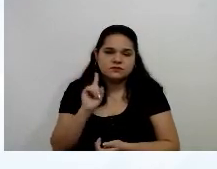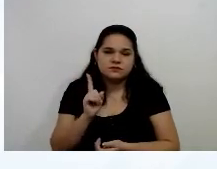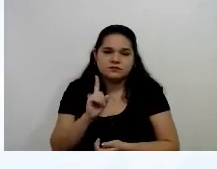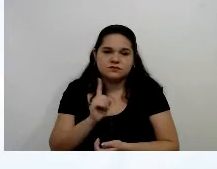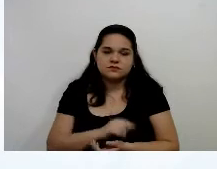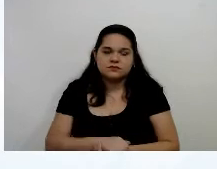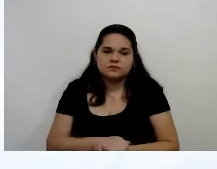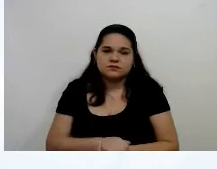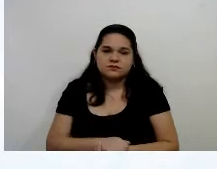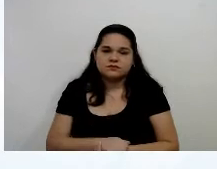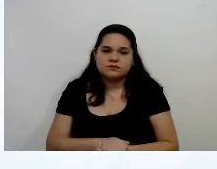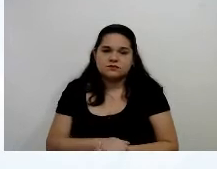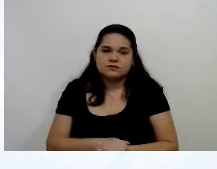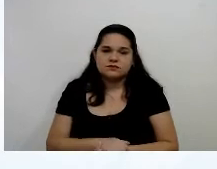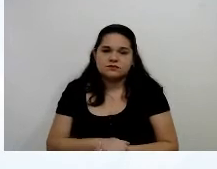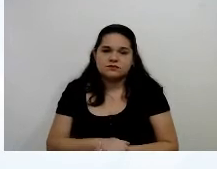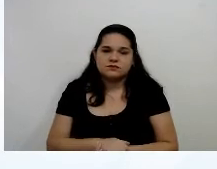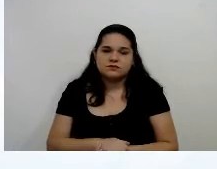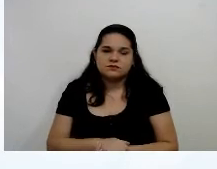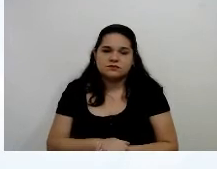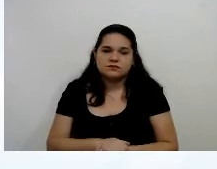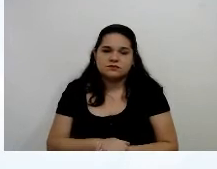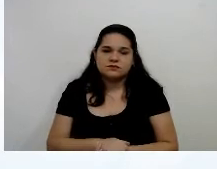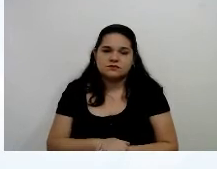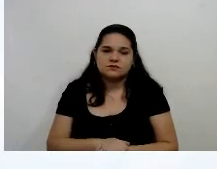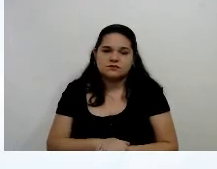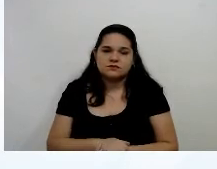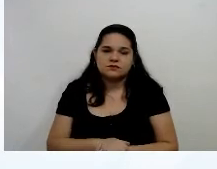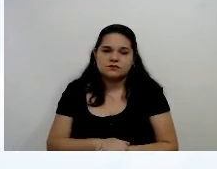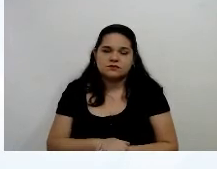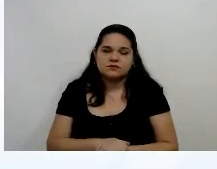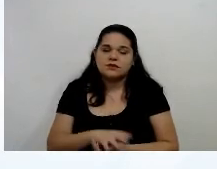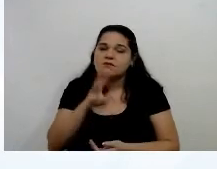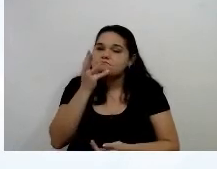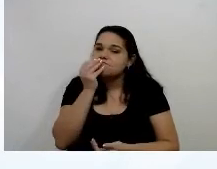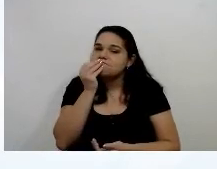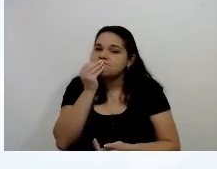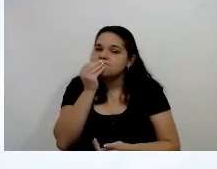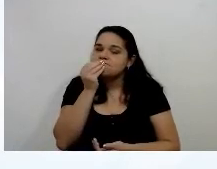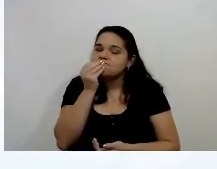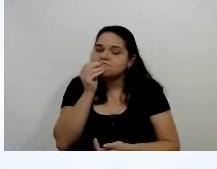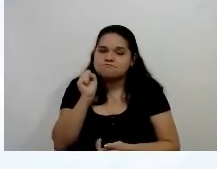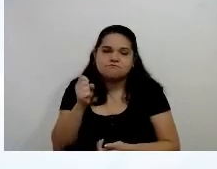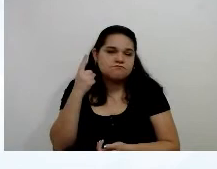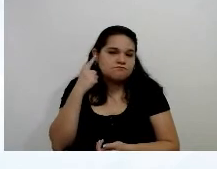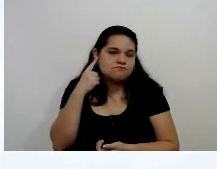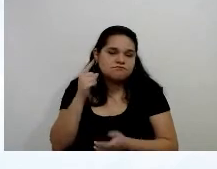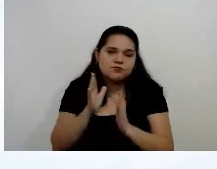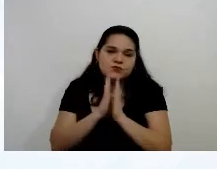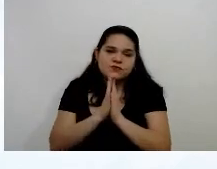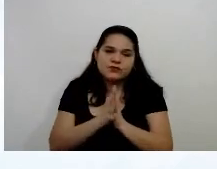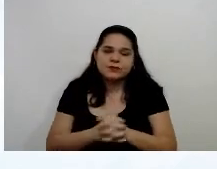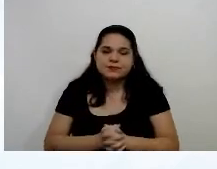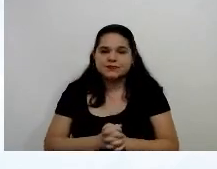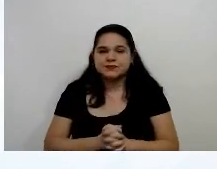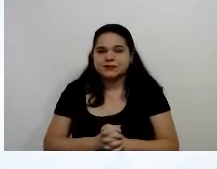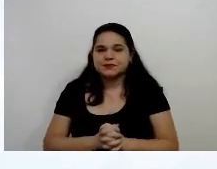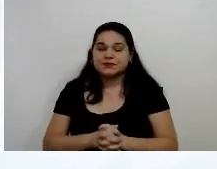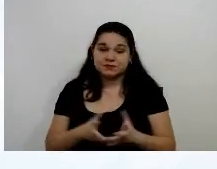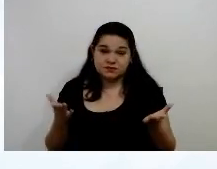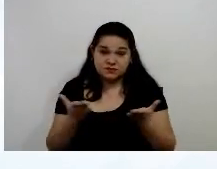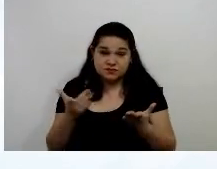Ainda não está, Zurré, não está. Está no mudo. Está no mudo ainda não está habilitado. E